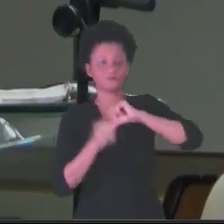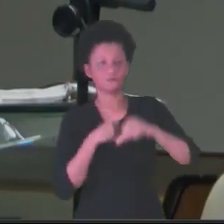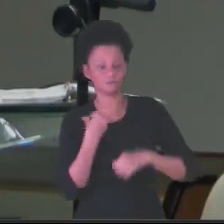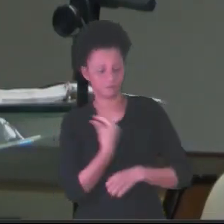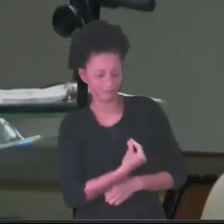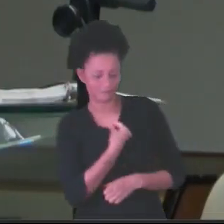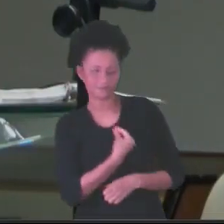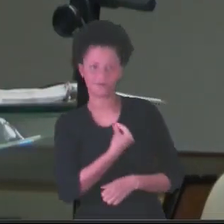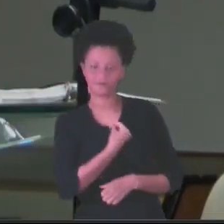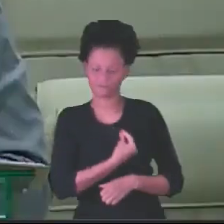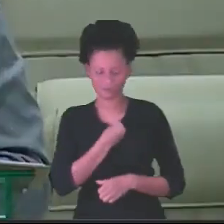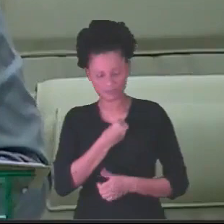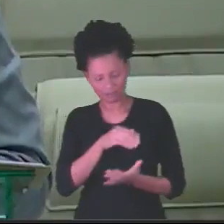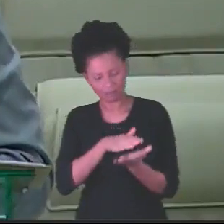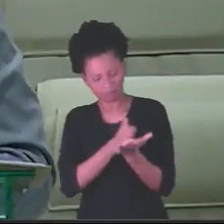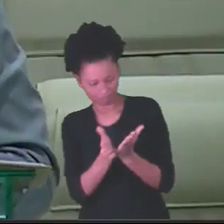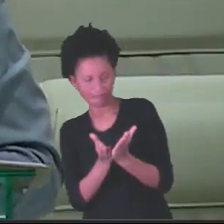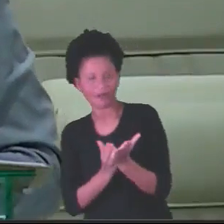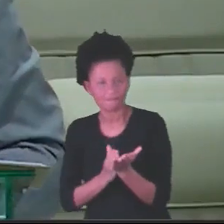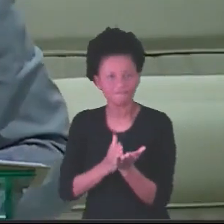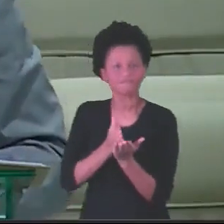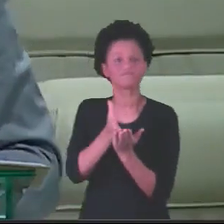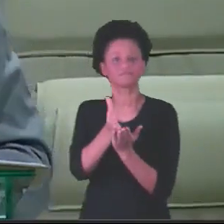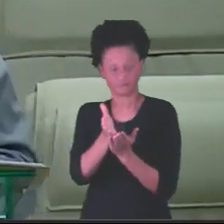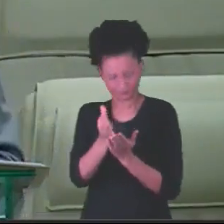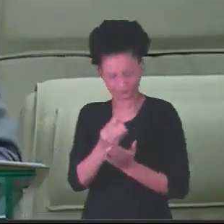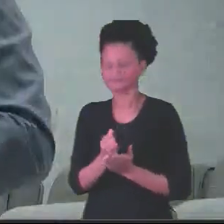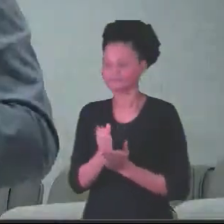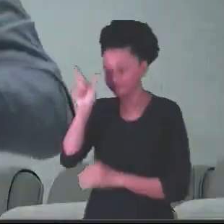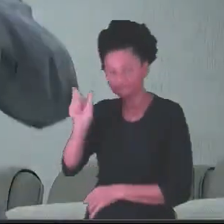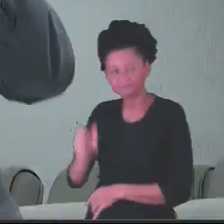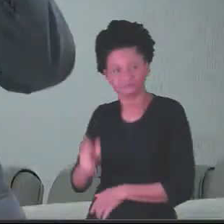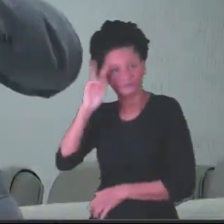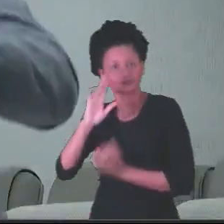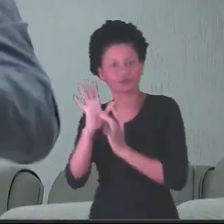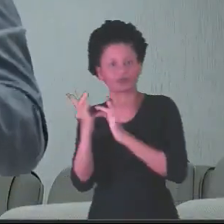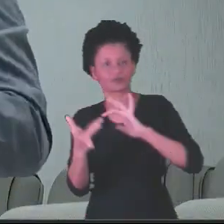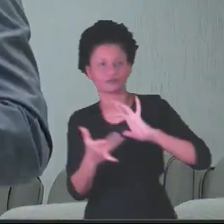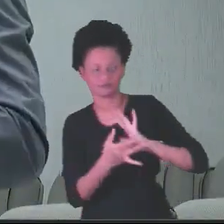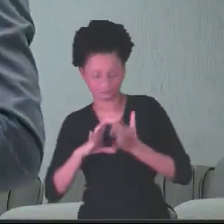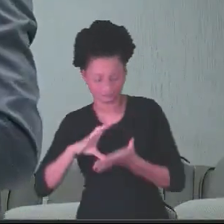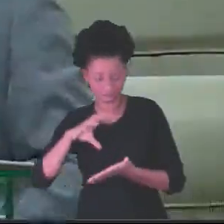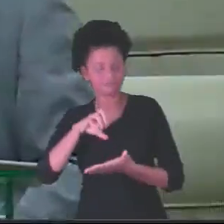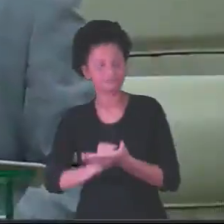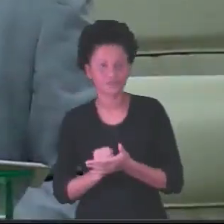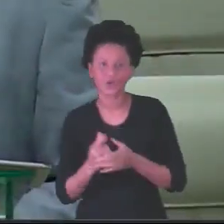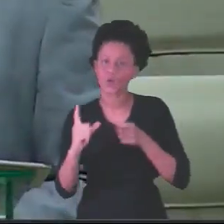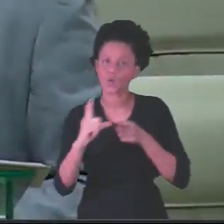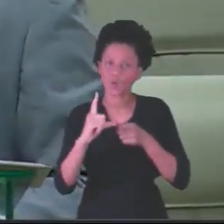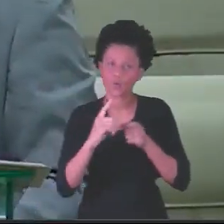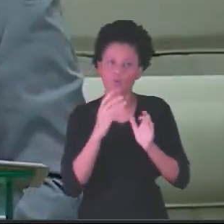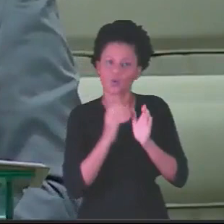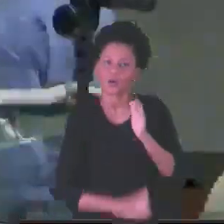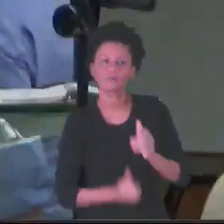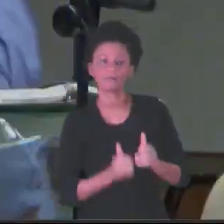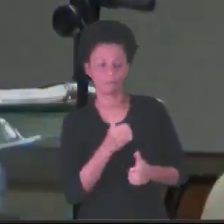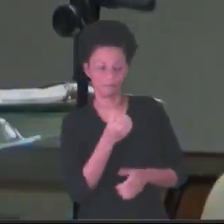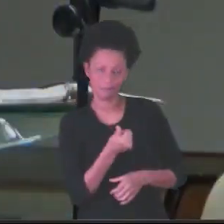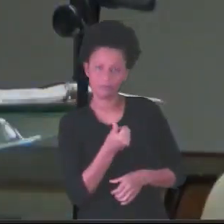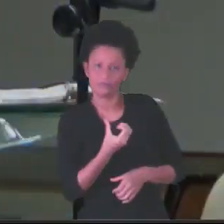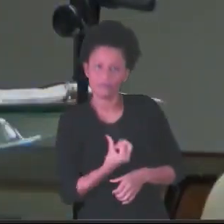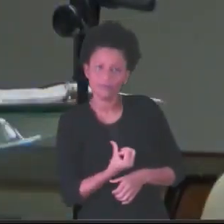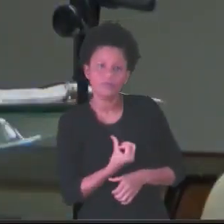vidas caídas na presença do senhor jesus nós temos também no registro de lucas no capítulo 16